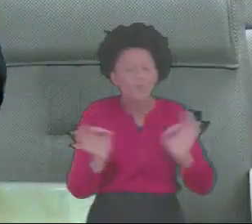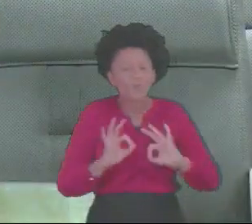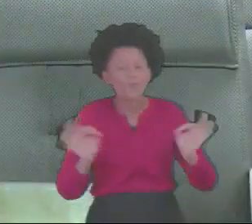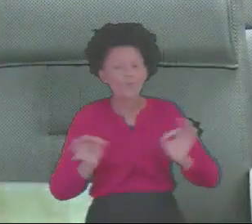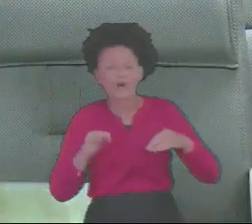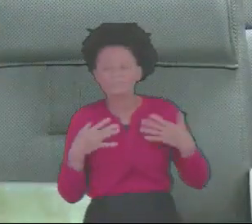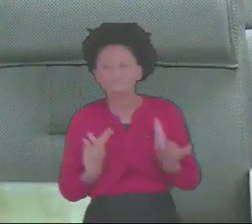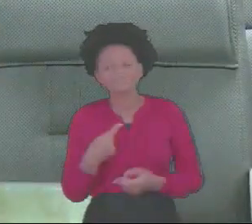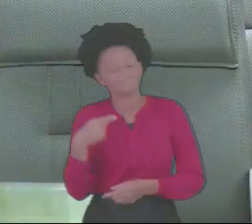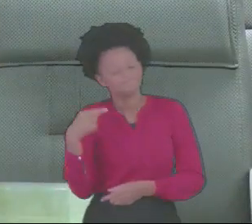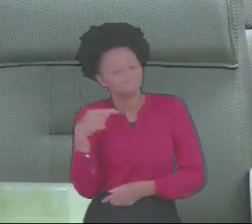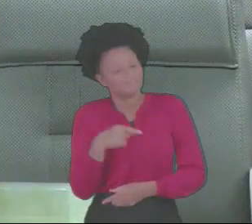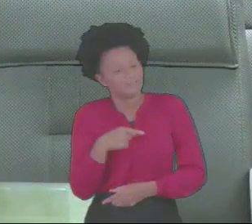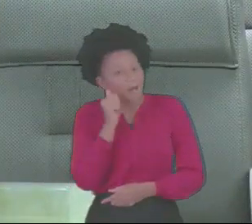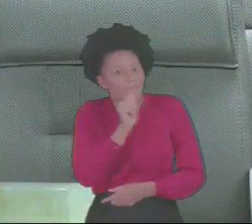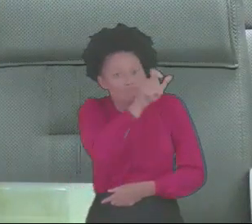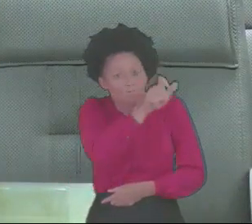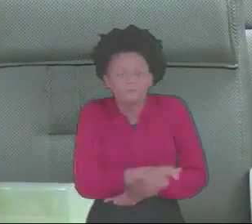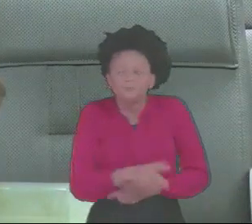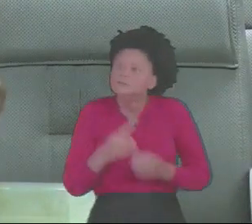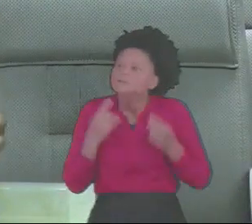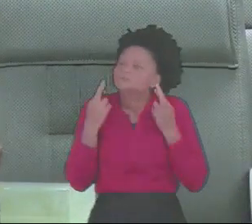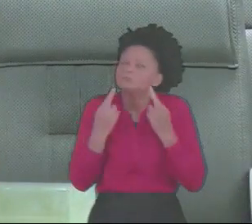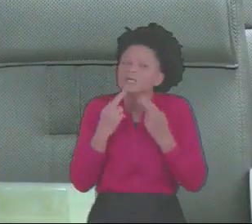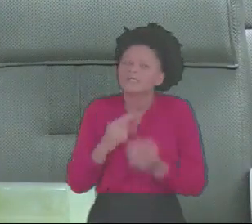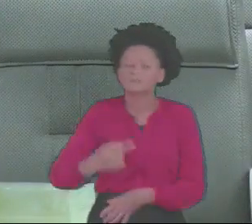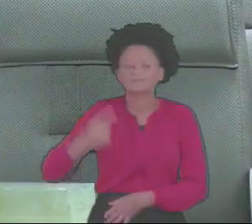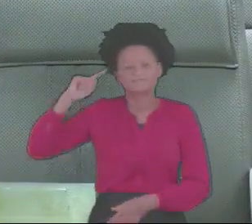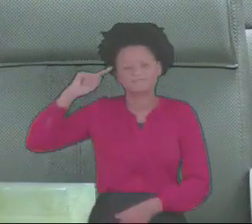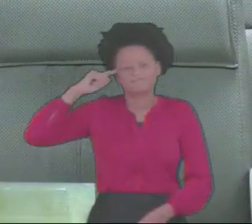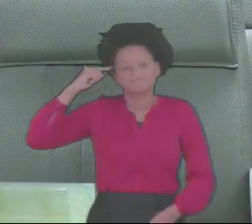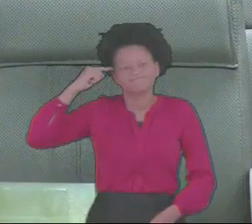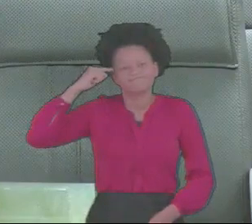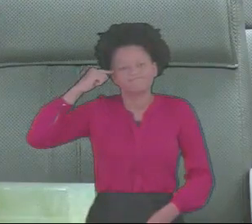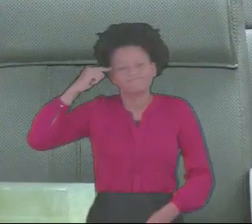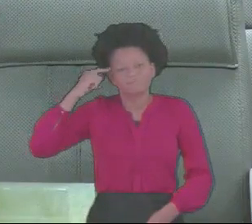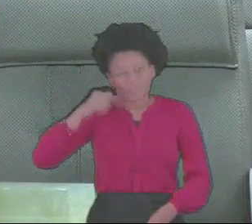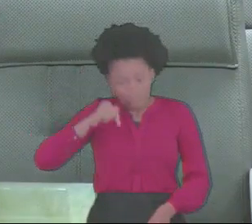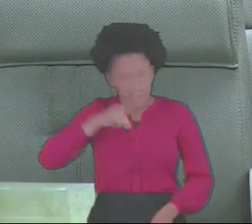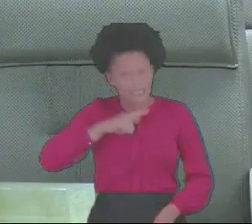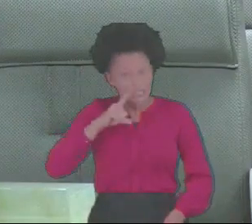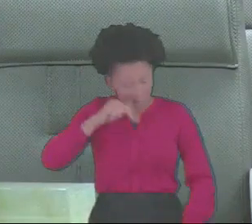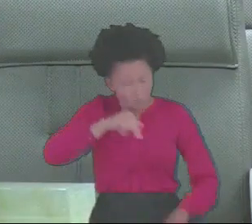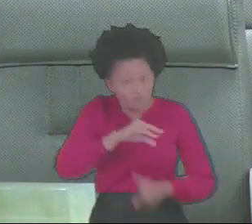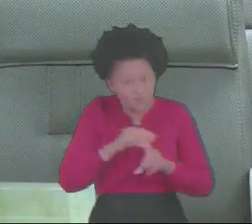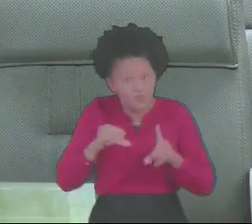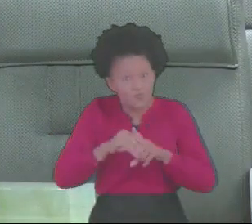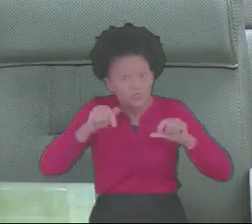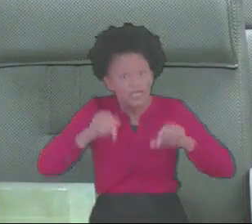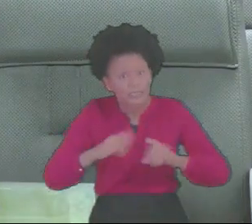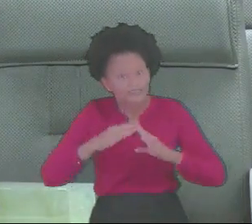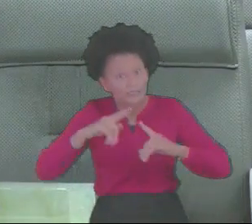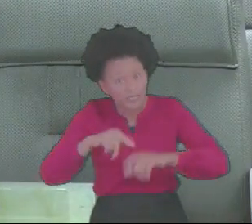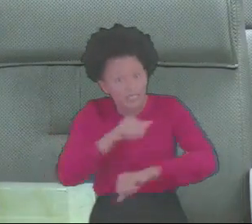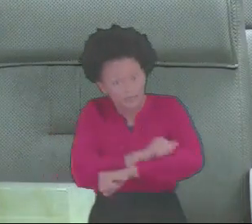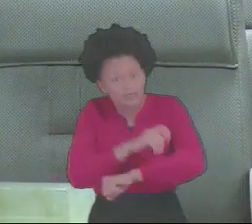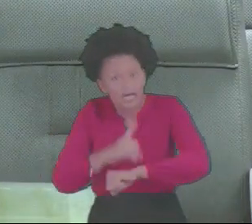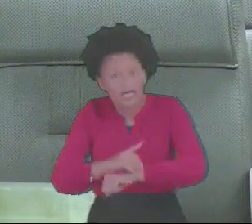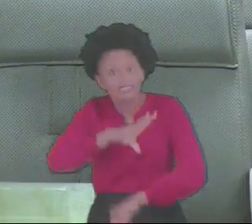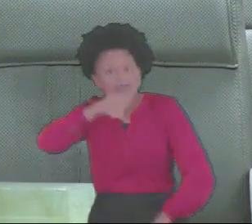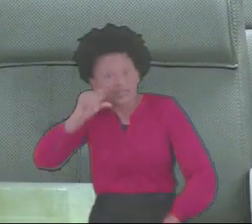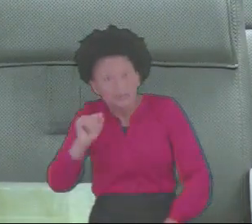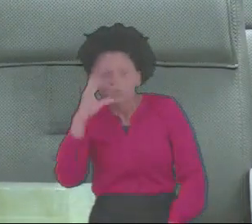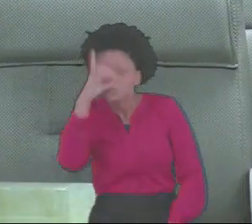EA esperança de ter um filho nunca saiu da sua cabeça e não culto nesta igreja justamente no